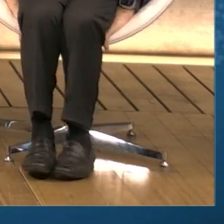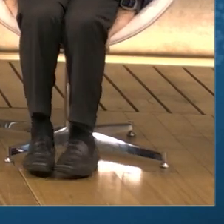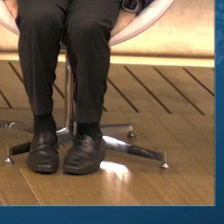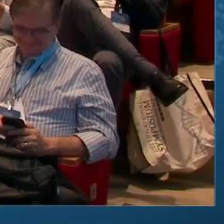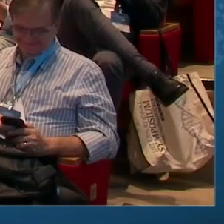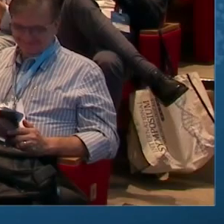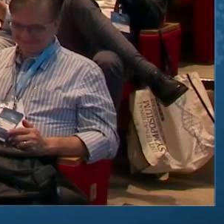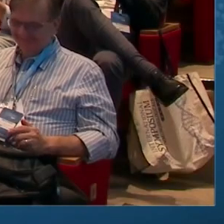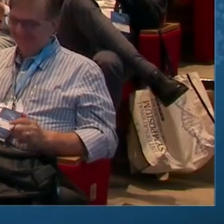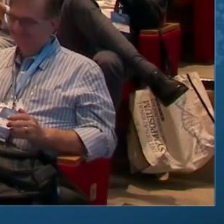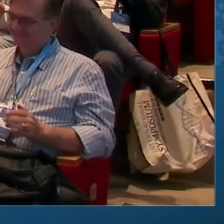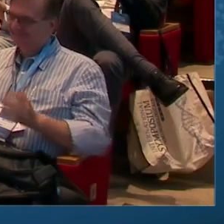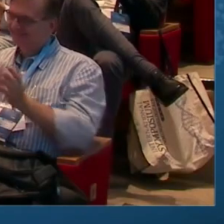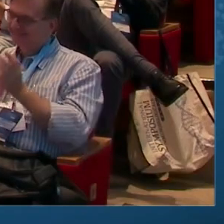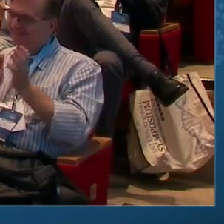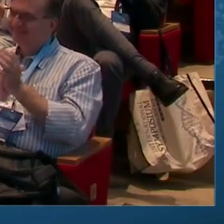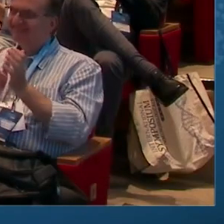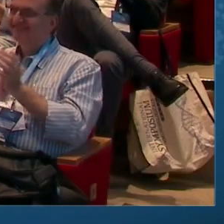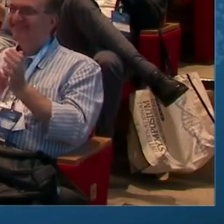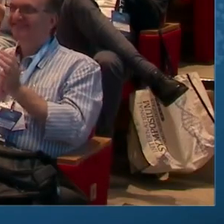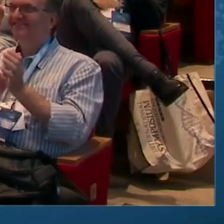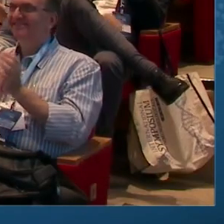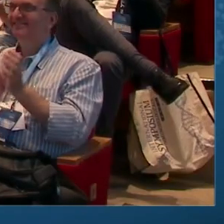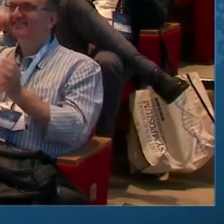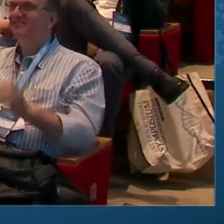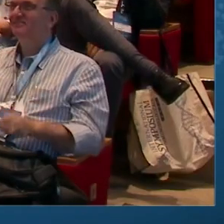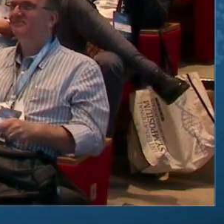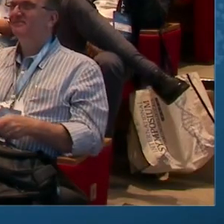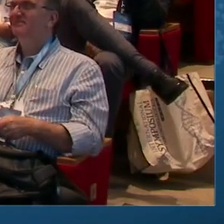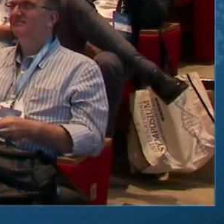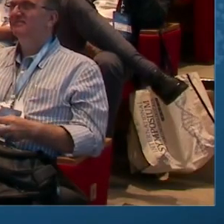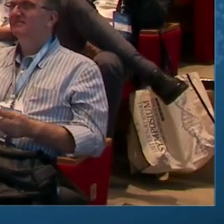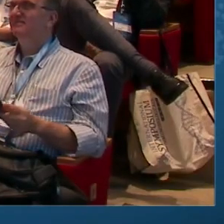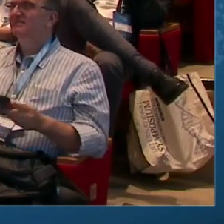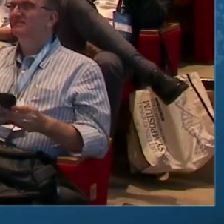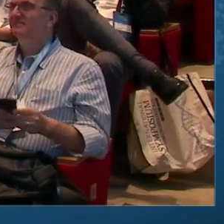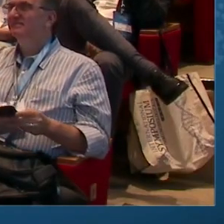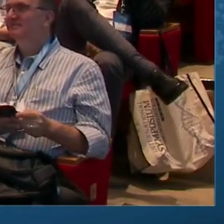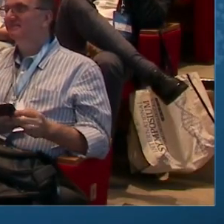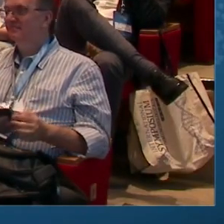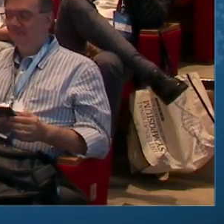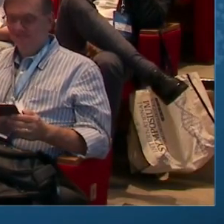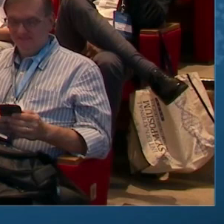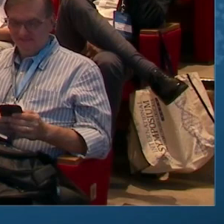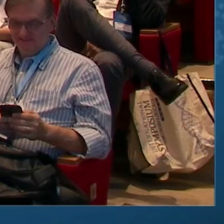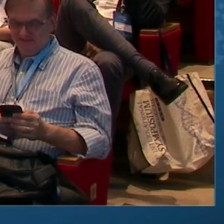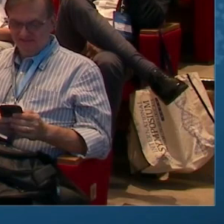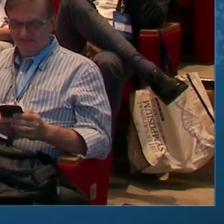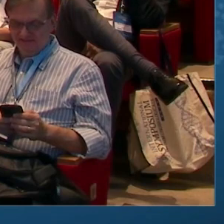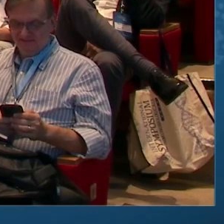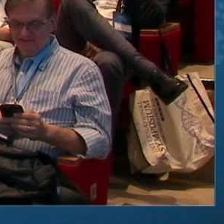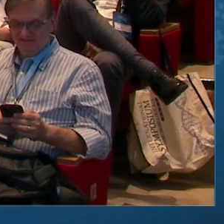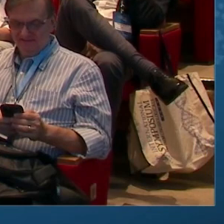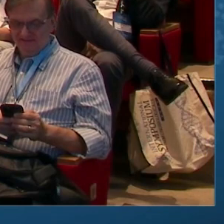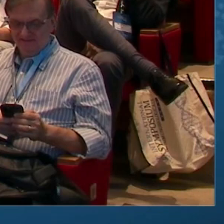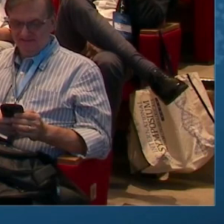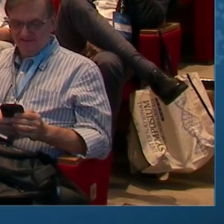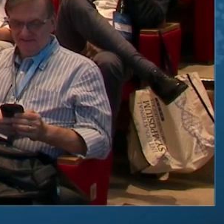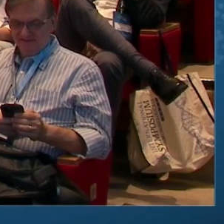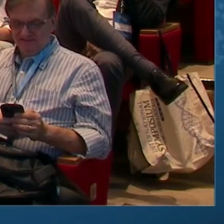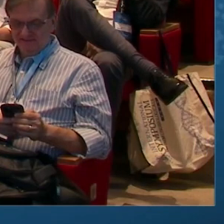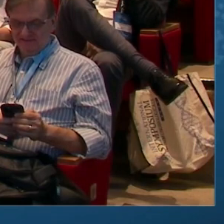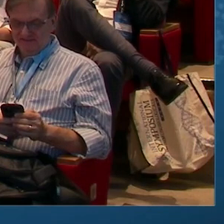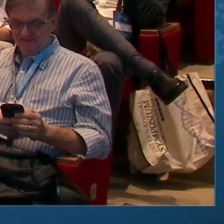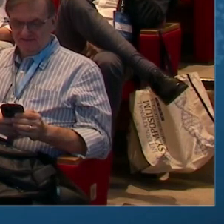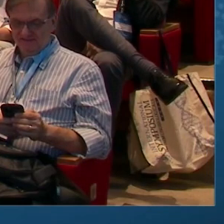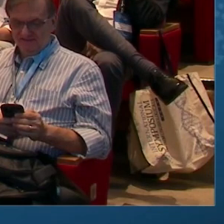Infelizmente, eu não sei muito português, eu vou falar apenas essas palavras introdutórias em português, apesar de todos os meus esforços. Em primeiro lugar, eu gostaria